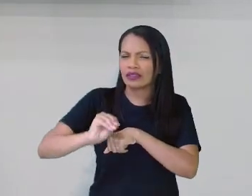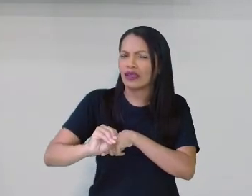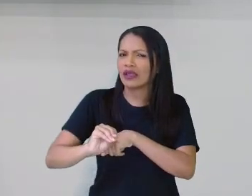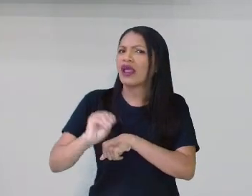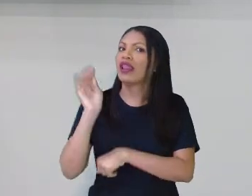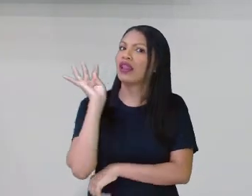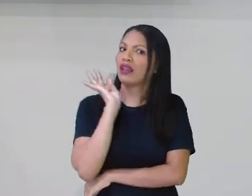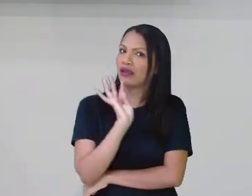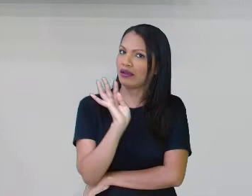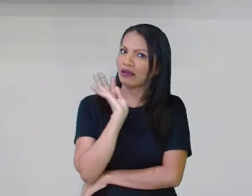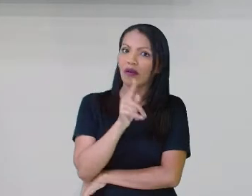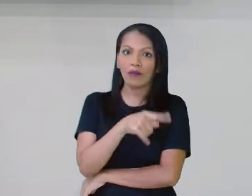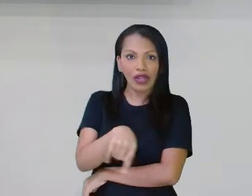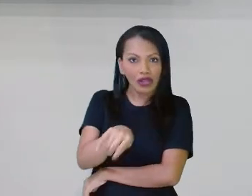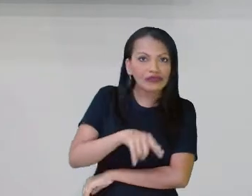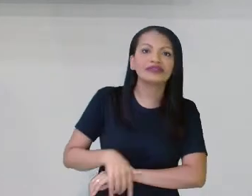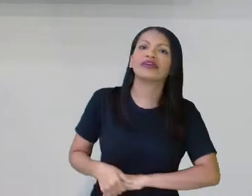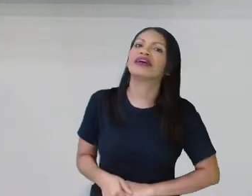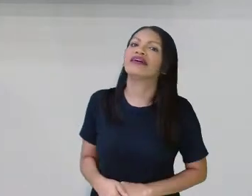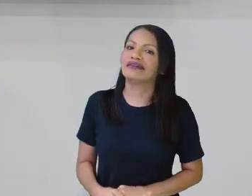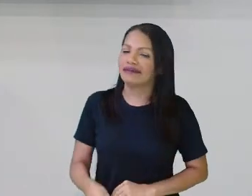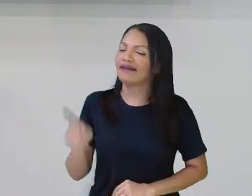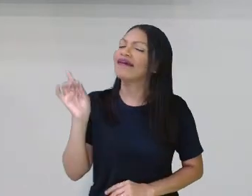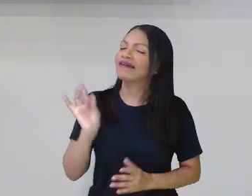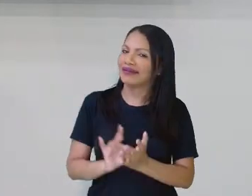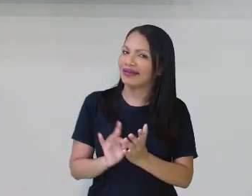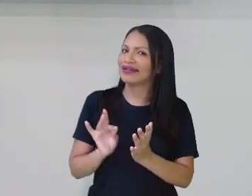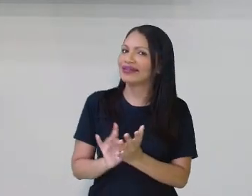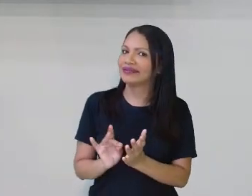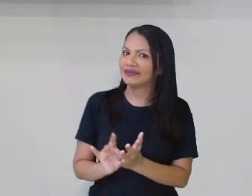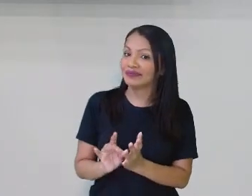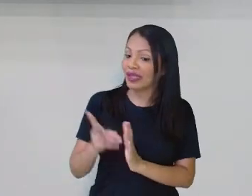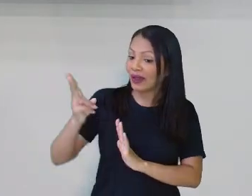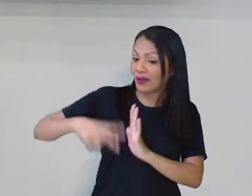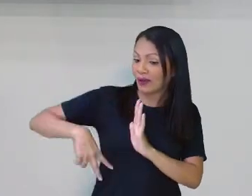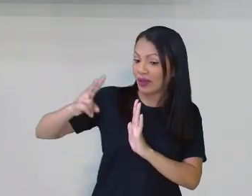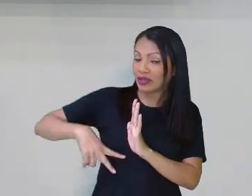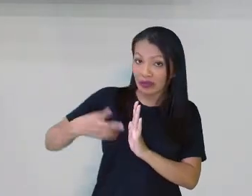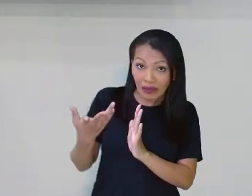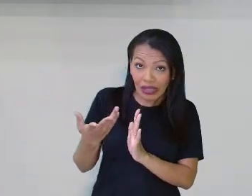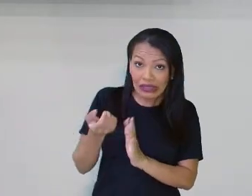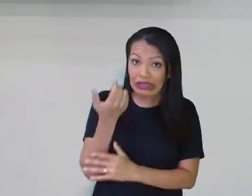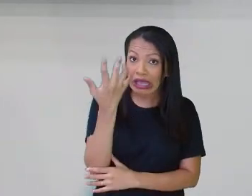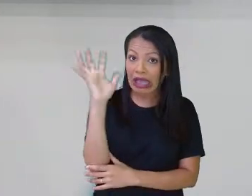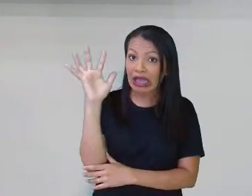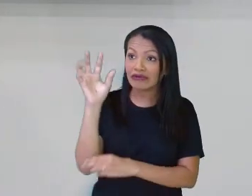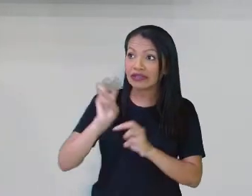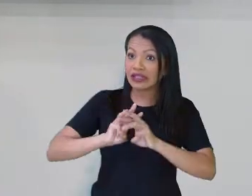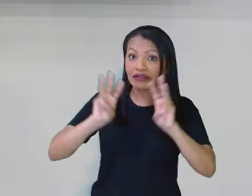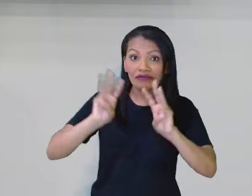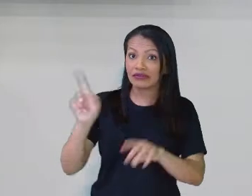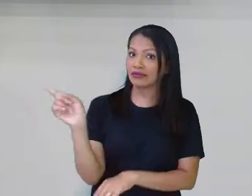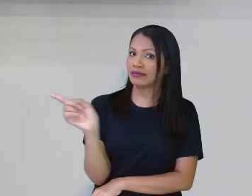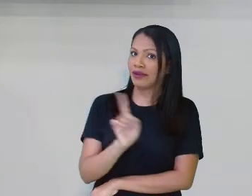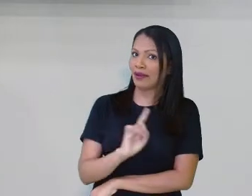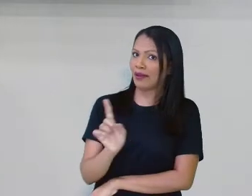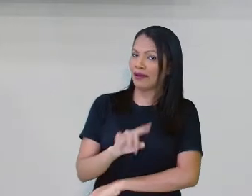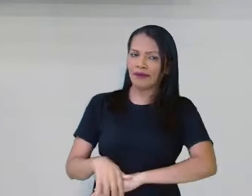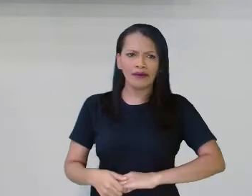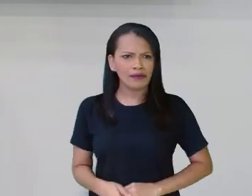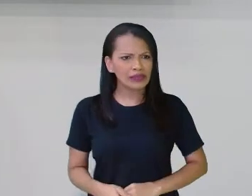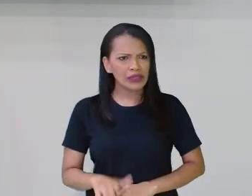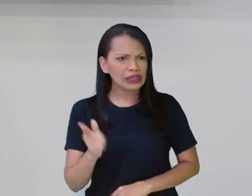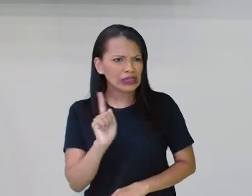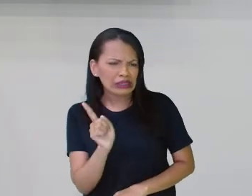bem legal para vocês. É uma dica de leitura que não está na árvore de livro. Ó, professora Mauricéia,